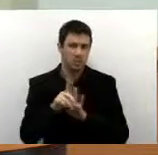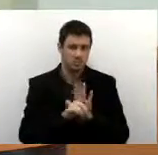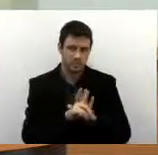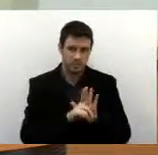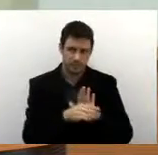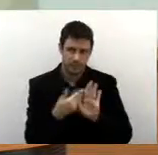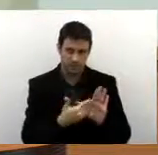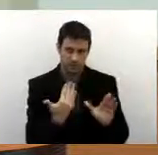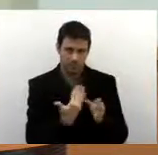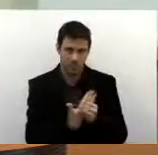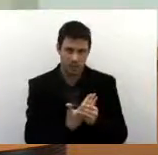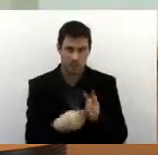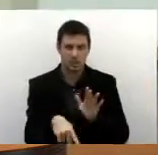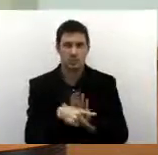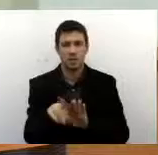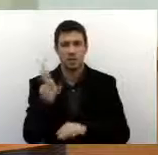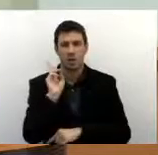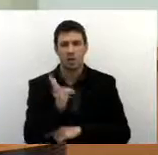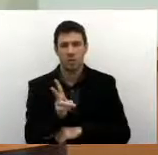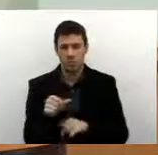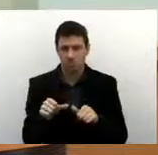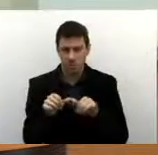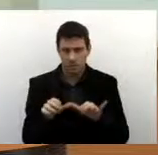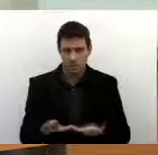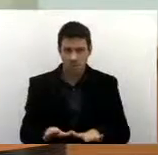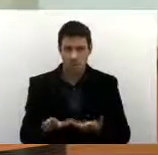pasta passou e permanece